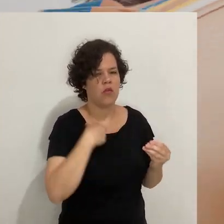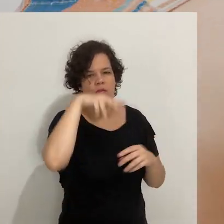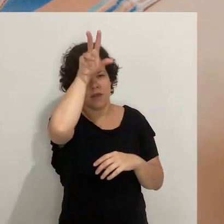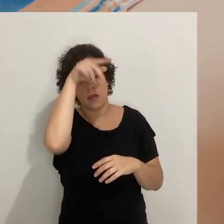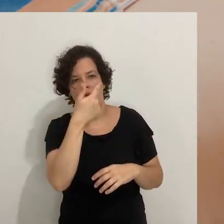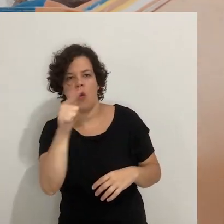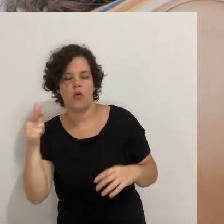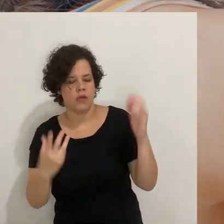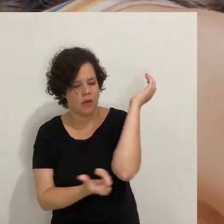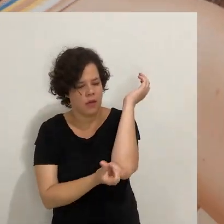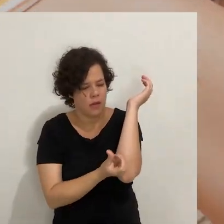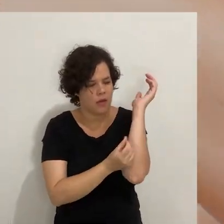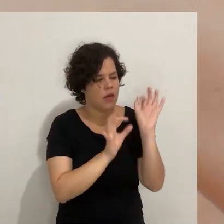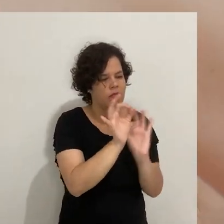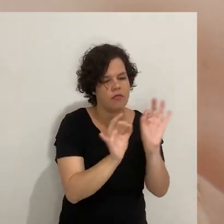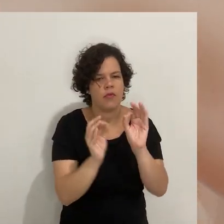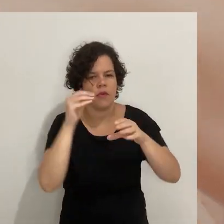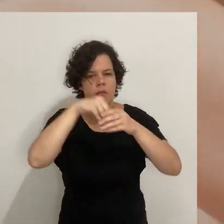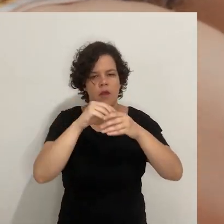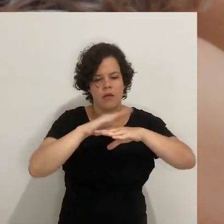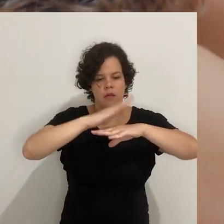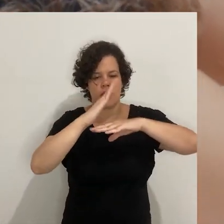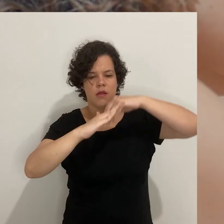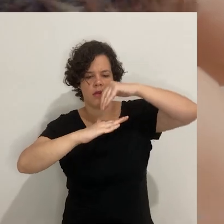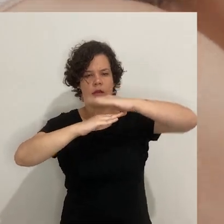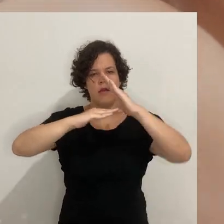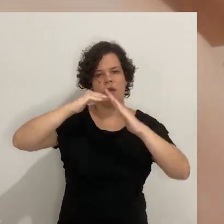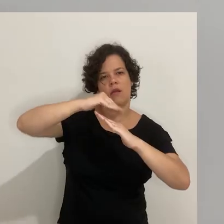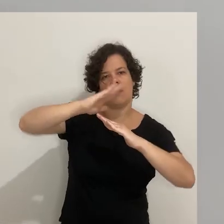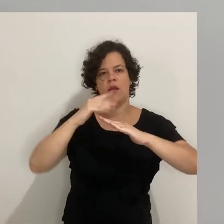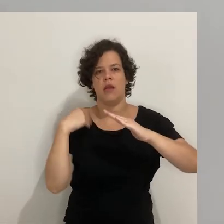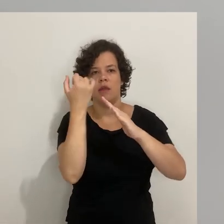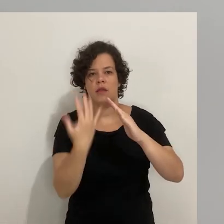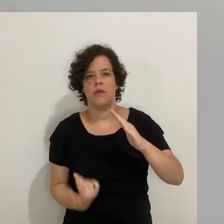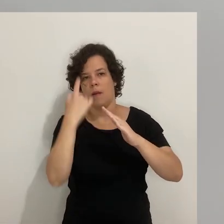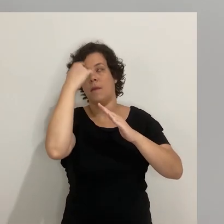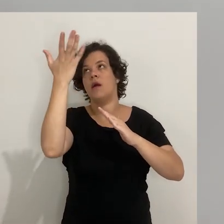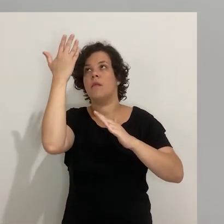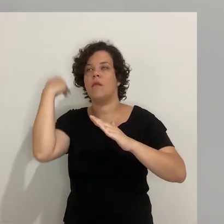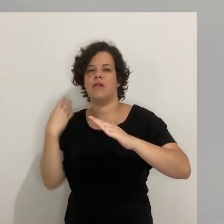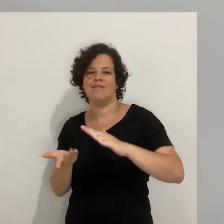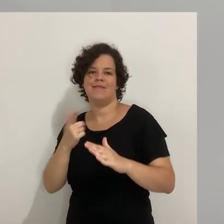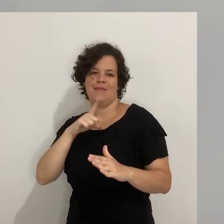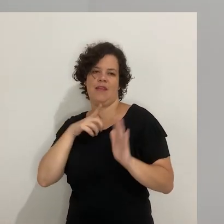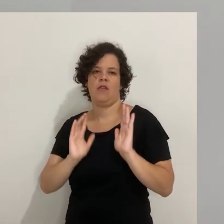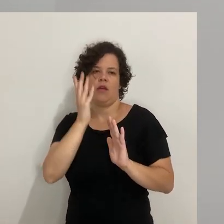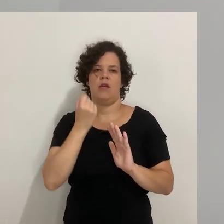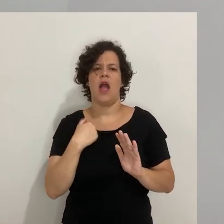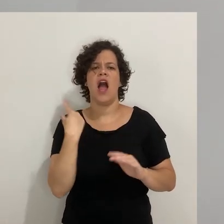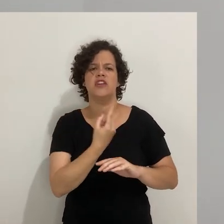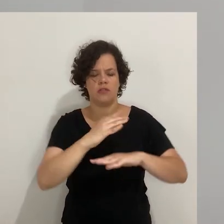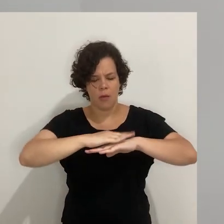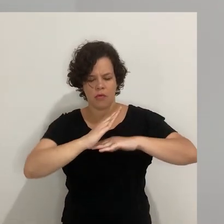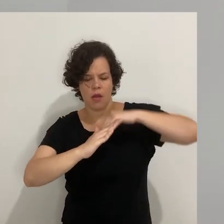insetos que deixaram esse desenho. Essas lascas, então, ganham um corpo de memória no meu trabalho. Quantas cascas a gente